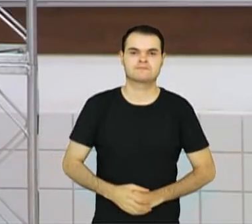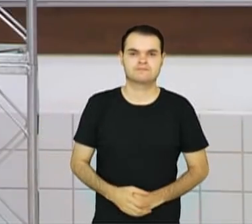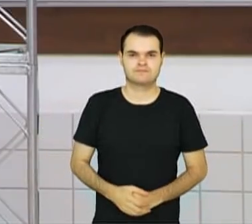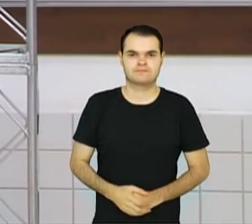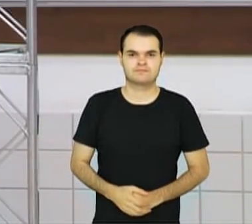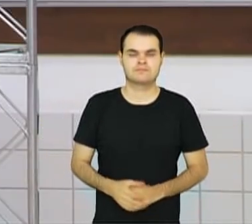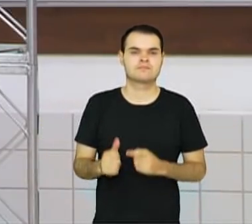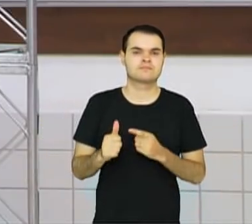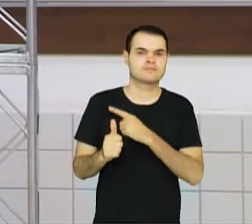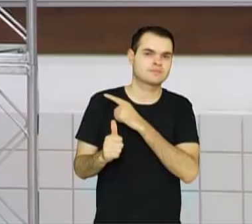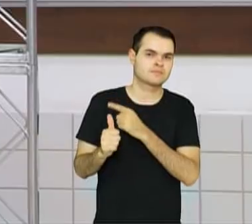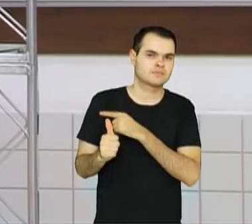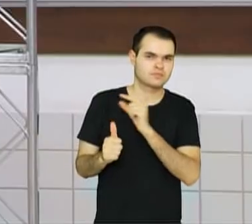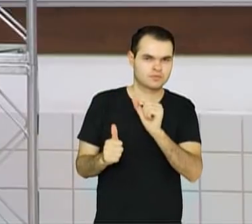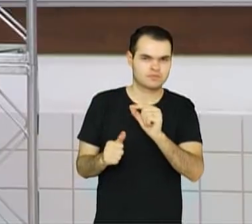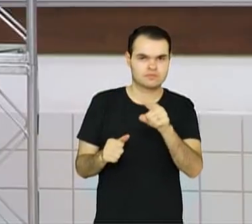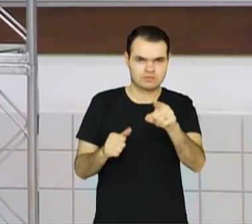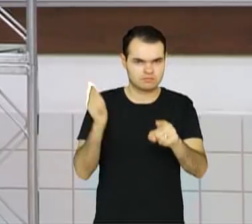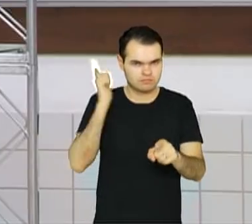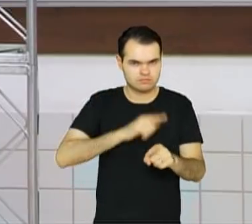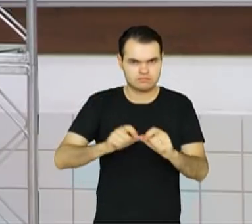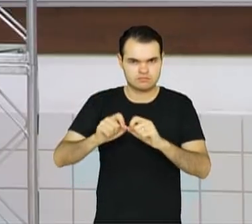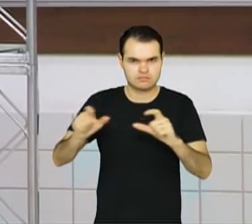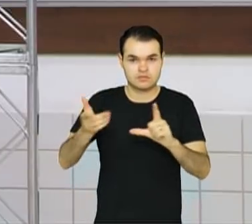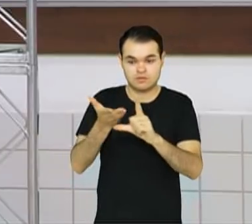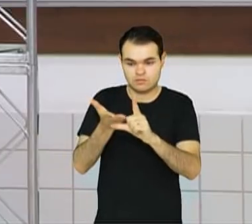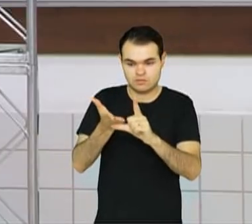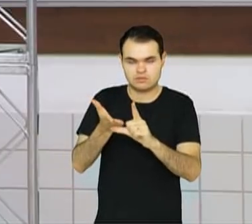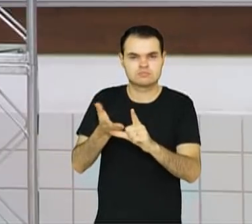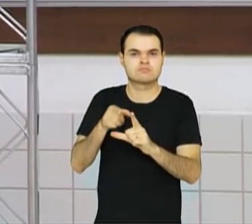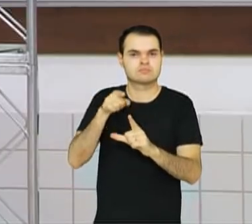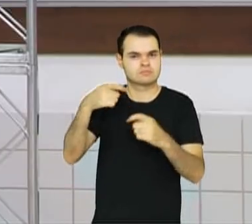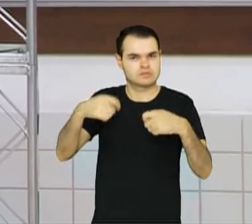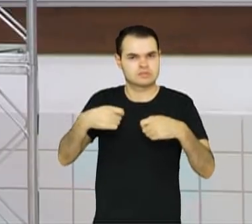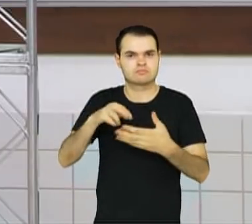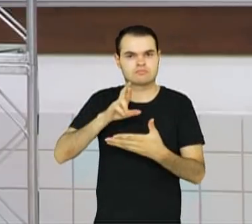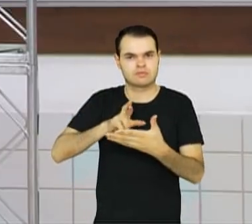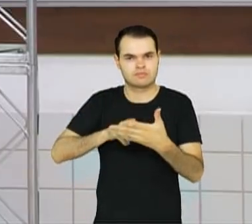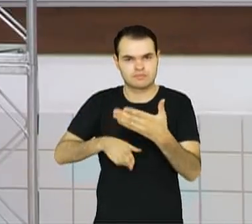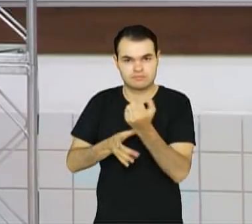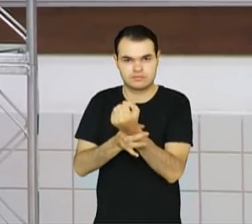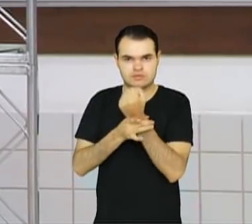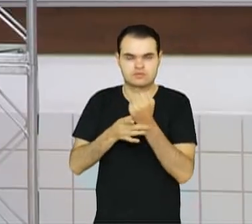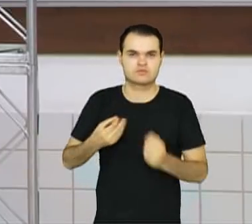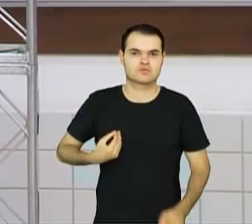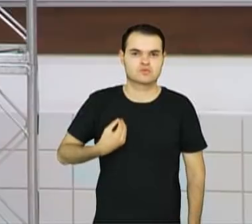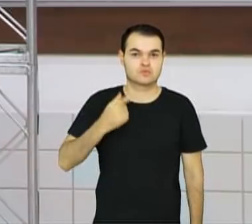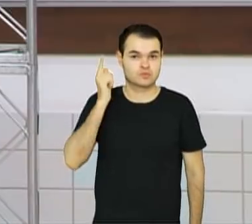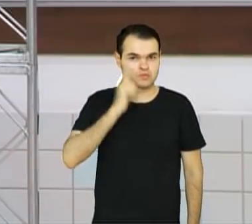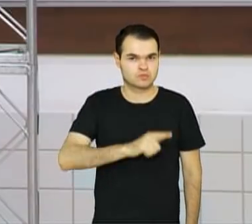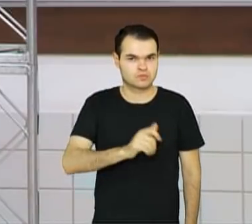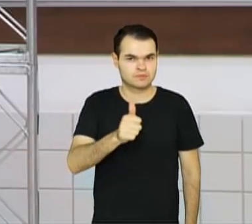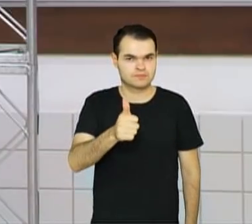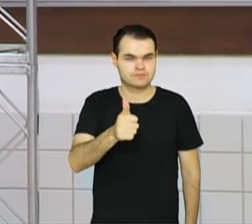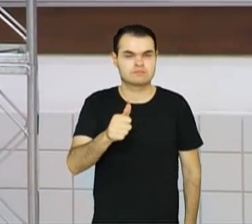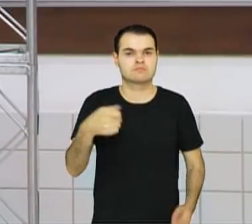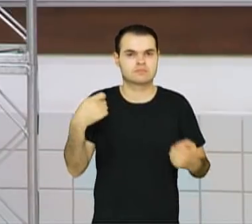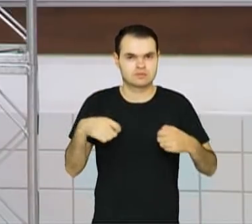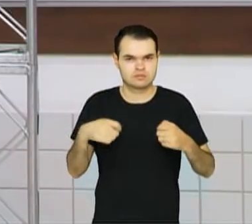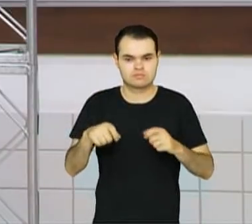Primeiramente, se você tem acesso ao Google Classroom, faça a atividade que valida a presença na aula de hoje, certo? Então entra